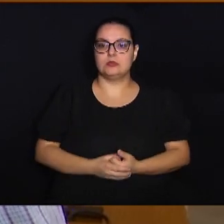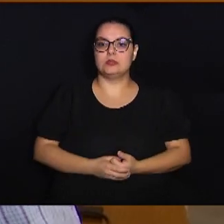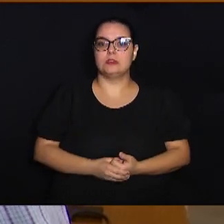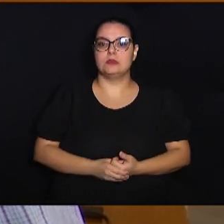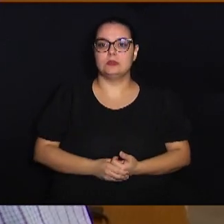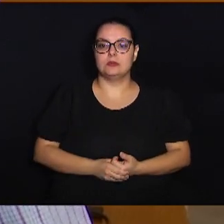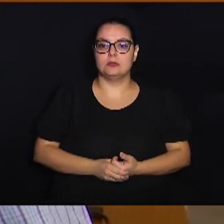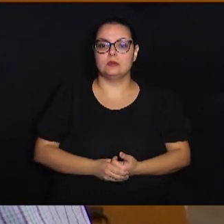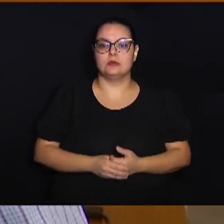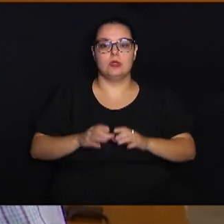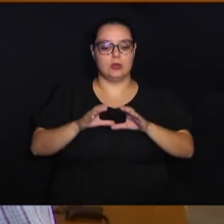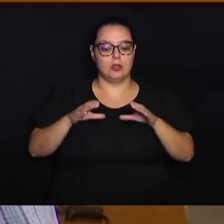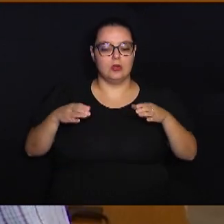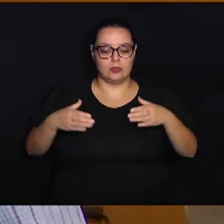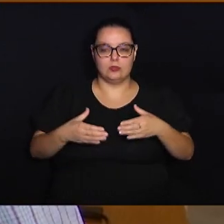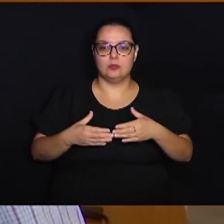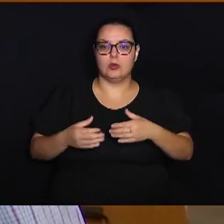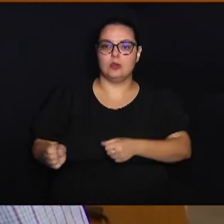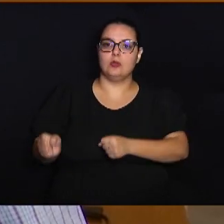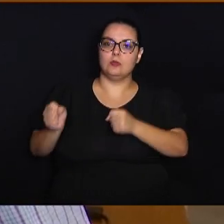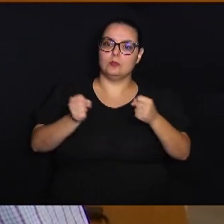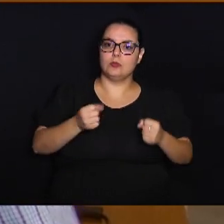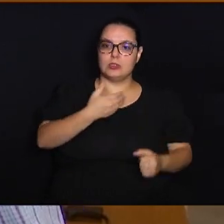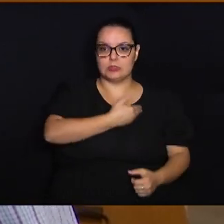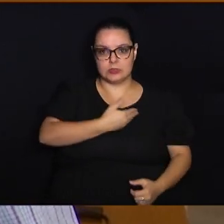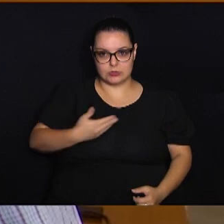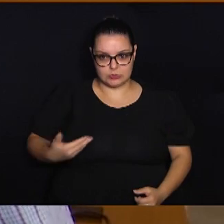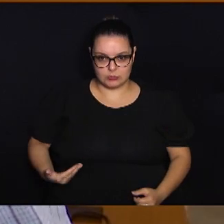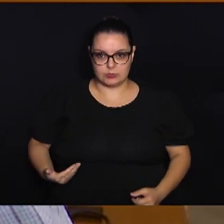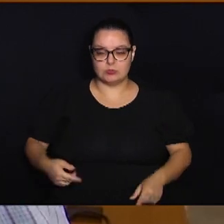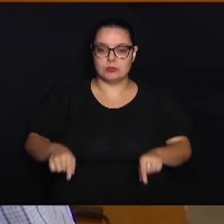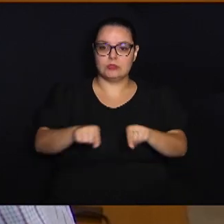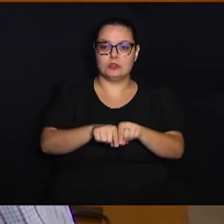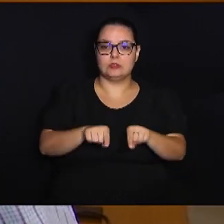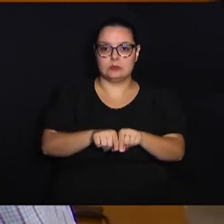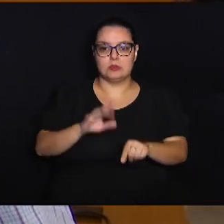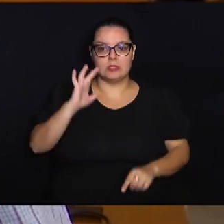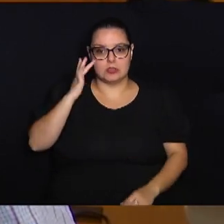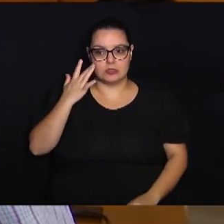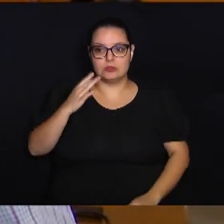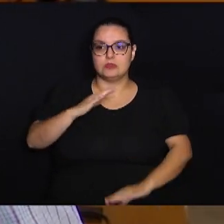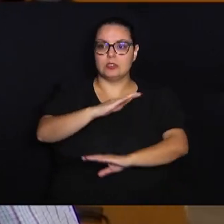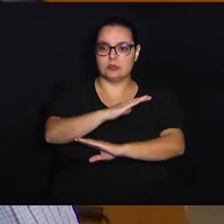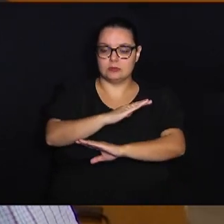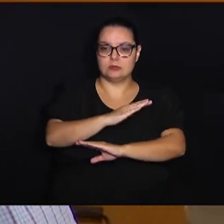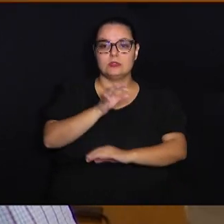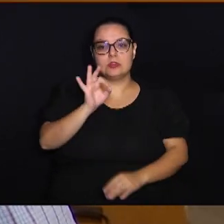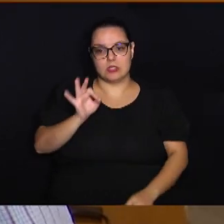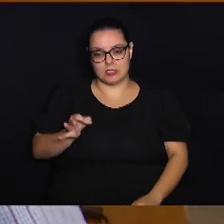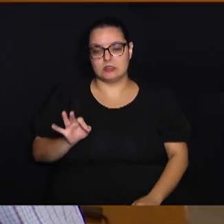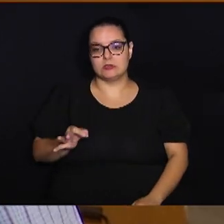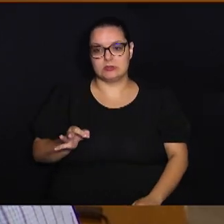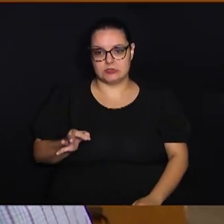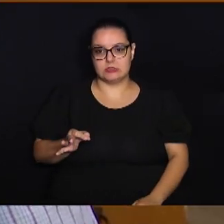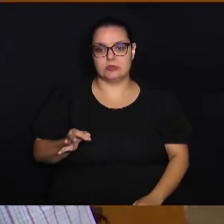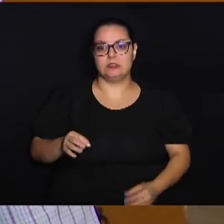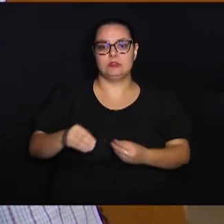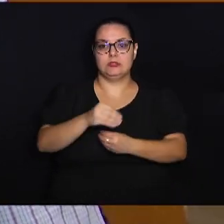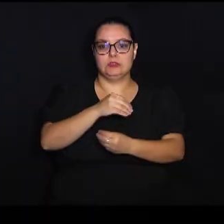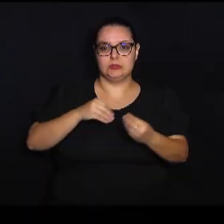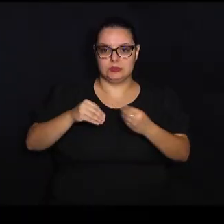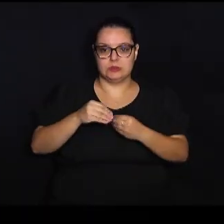é organizada somente por mulheres. Também existem batalhas de rima que são conhecidas da Secretaria de Cultura e